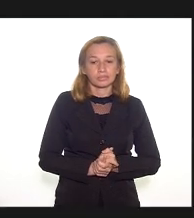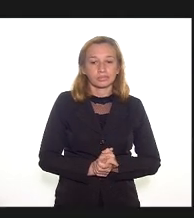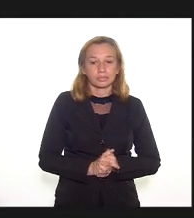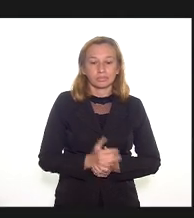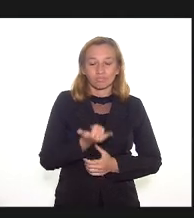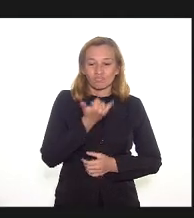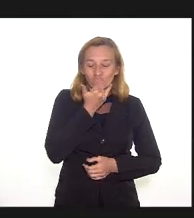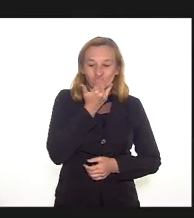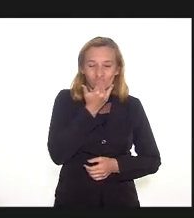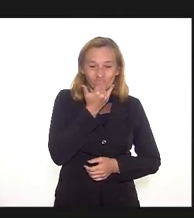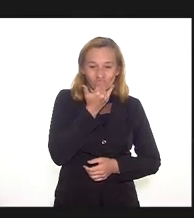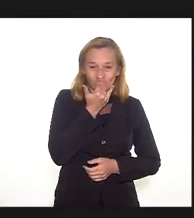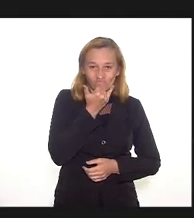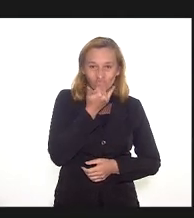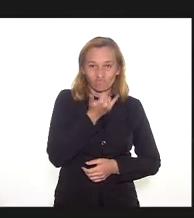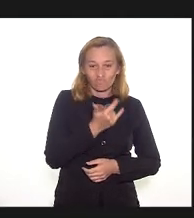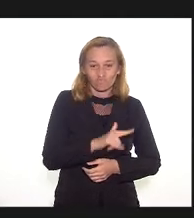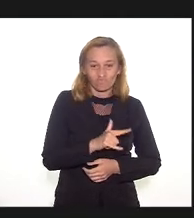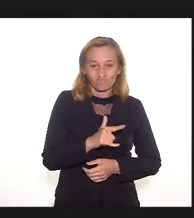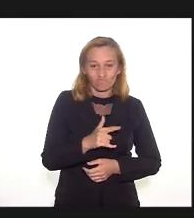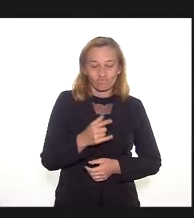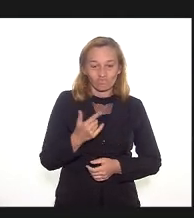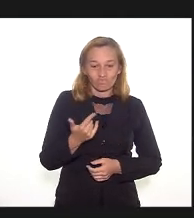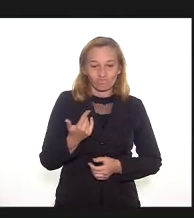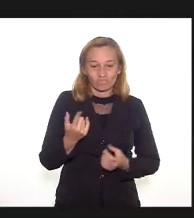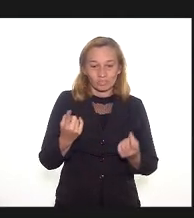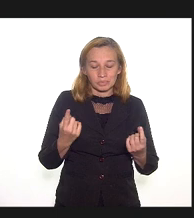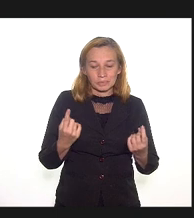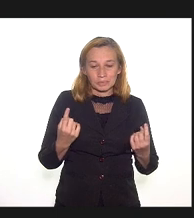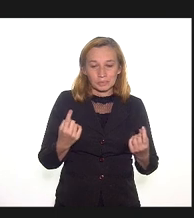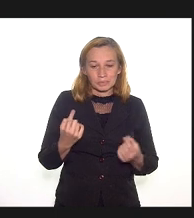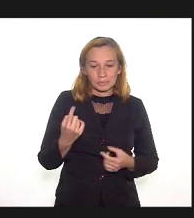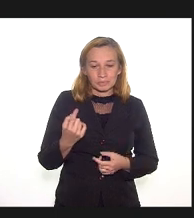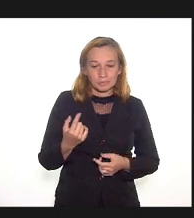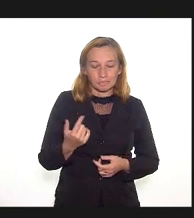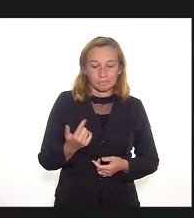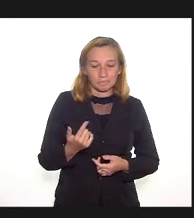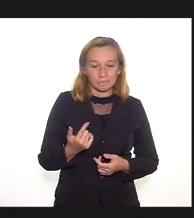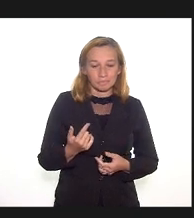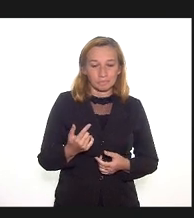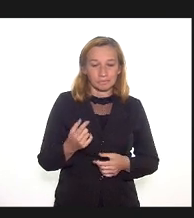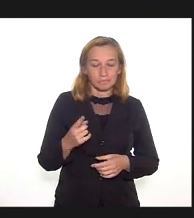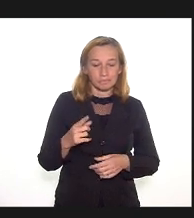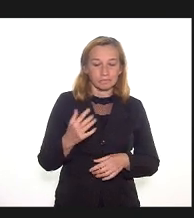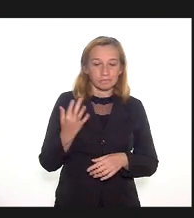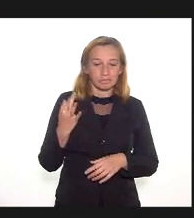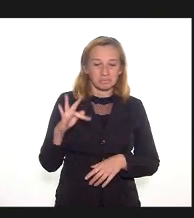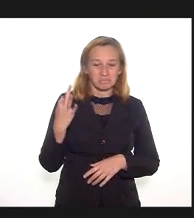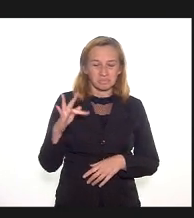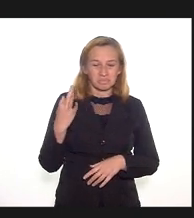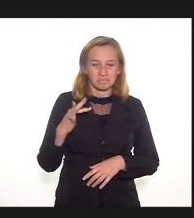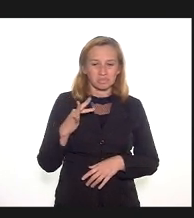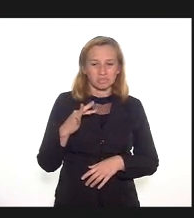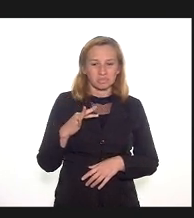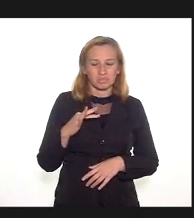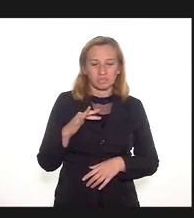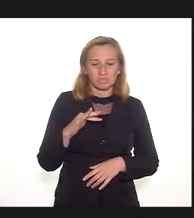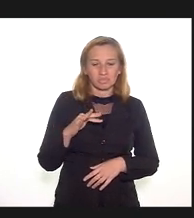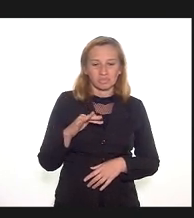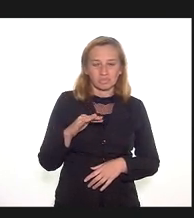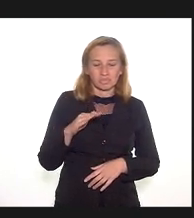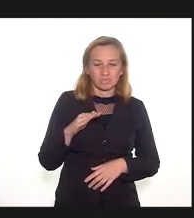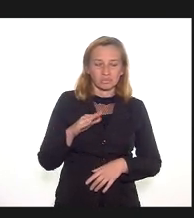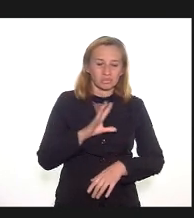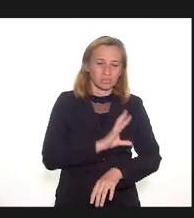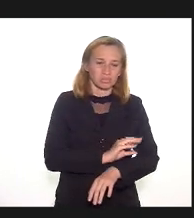me desculpe tardiamente, eu não tive oportunidade de falar com você, estava com umas dores musculares aqui tremendo, não sei o que, já